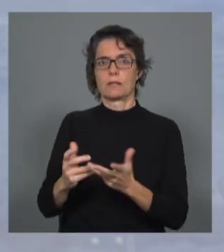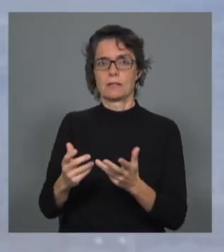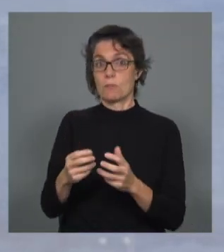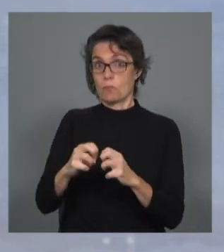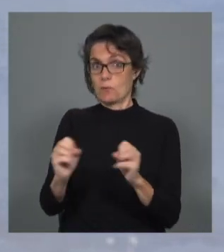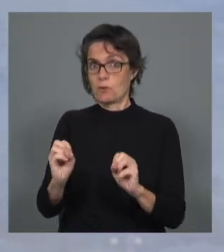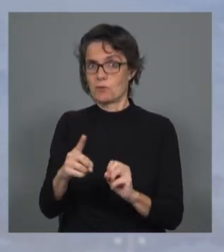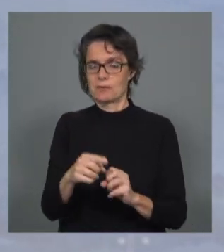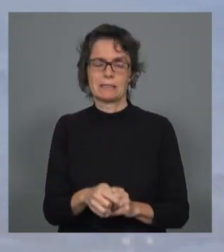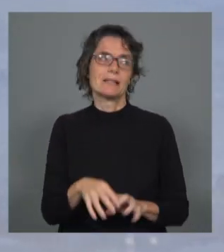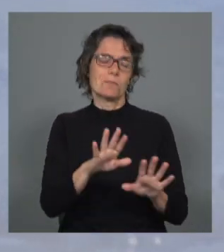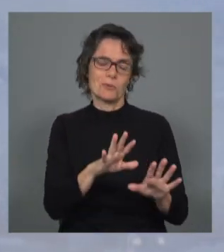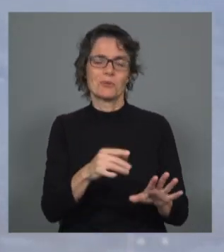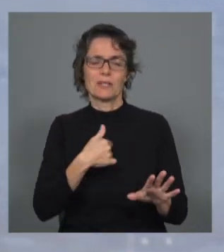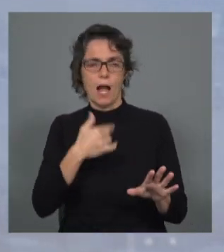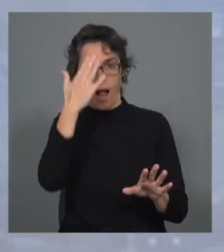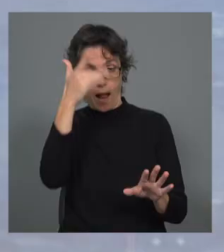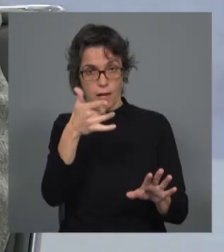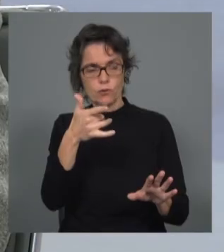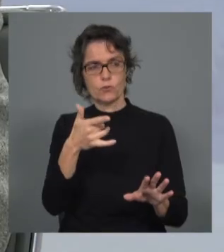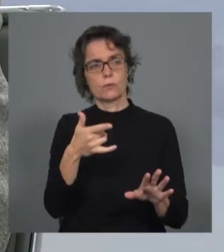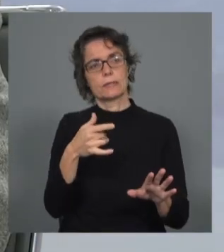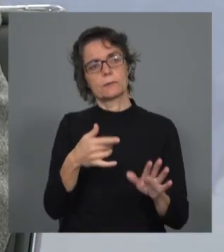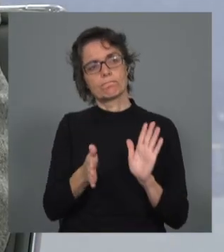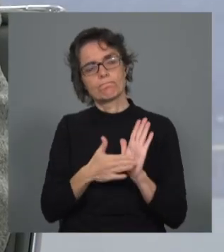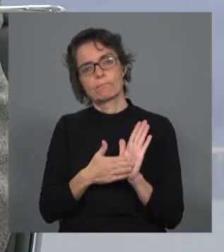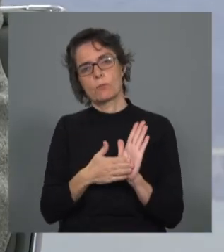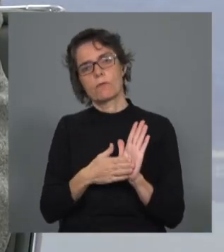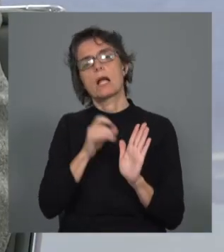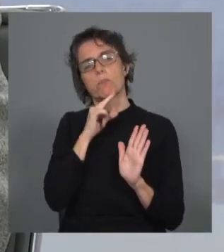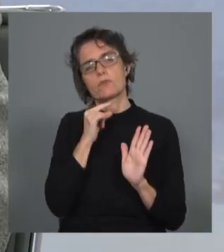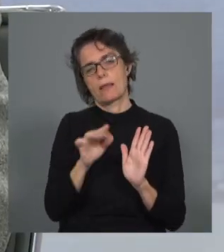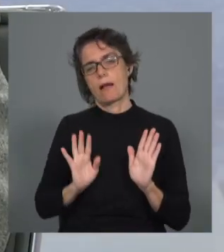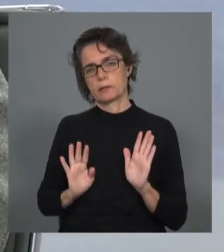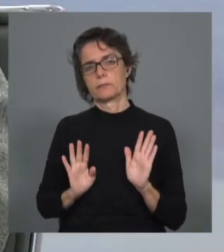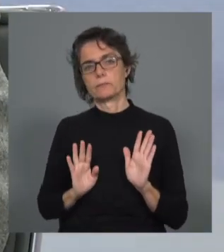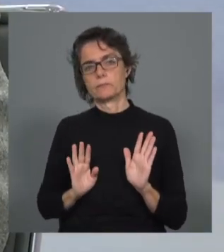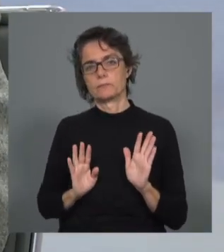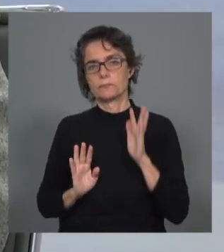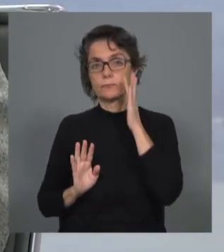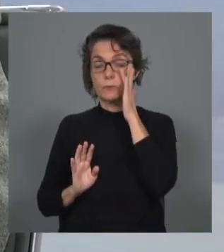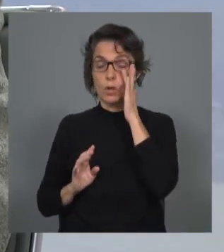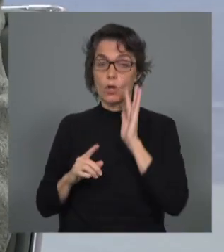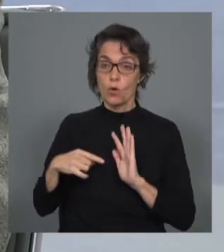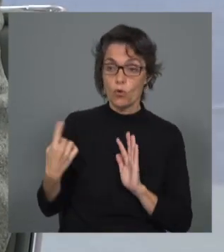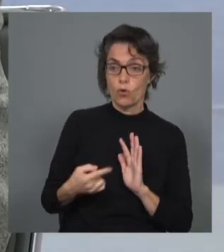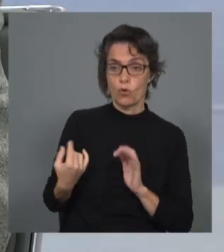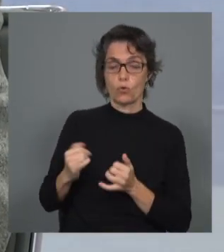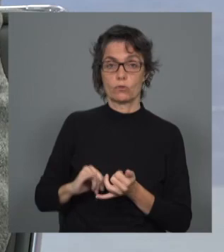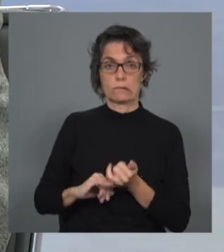problema. Mas eu acho que mais do que isso, mostrou que era possível. Ou seja, em conjunto, as nossas